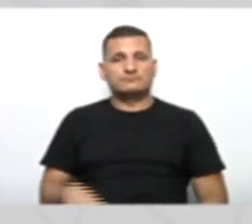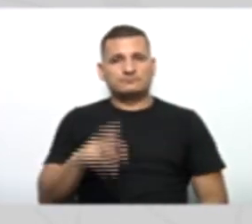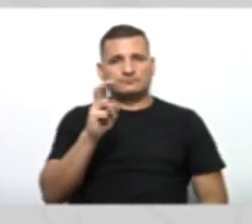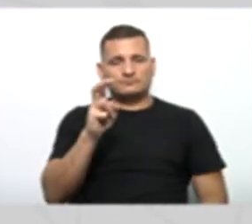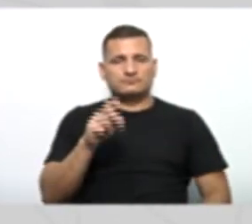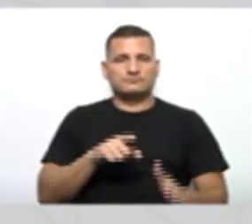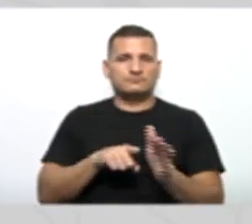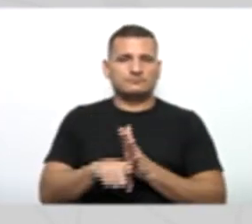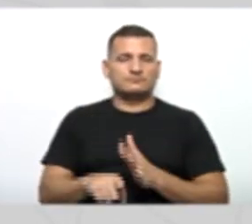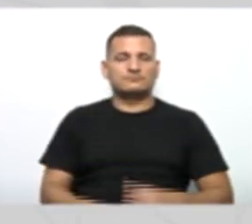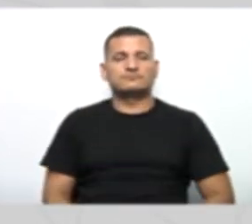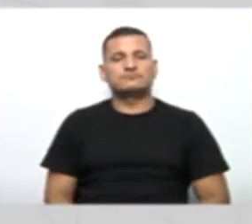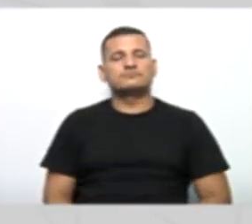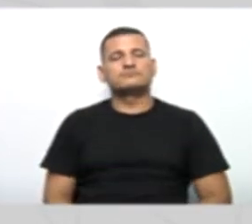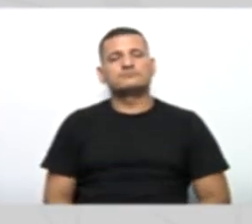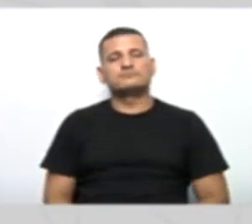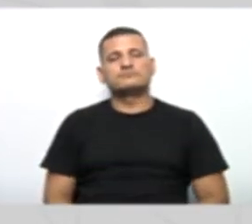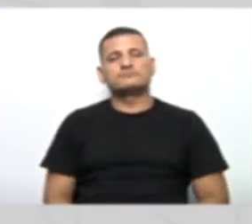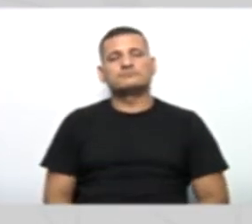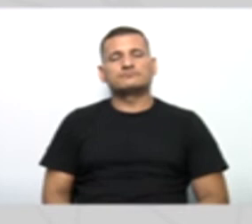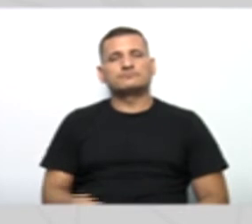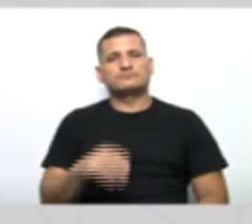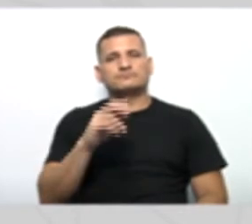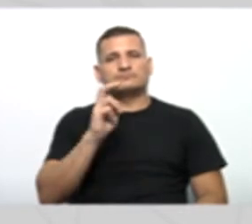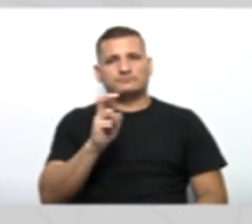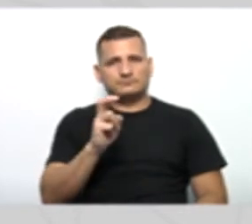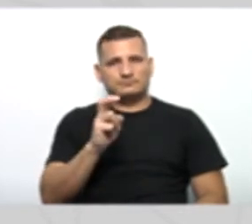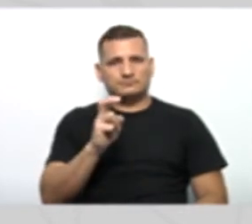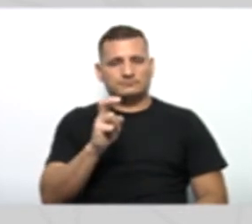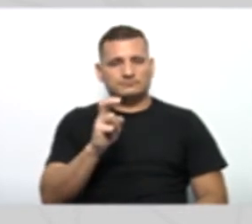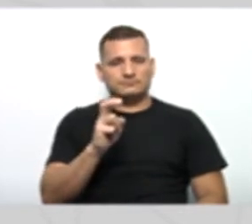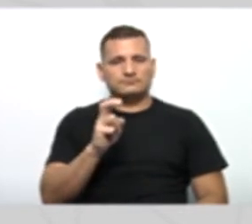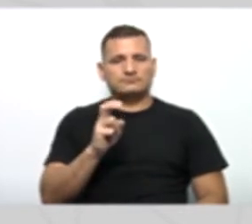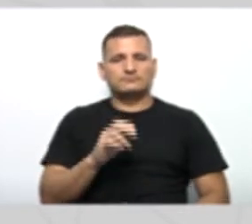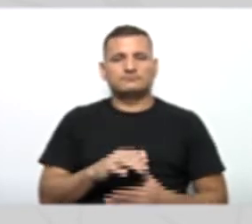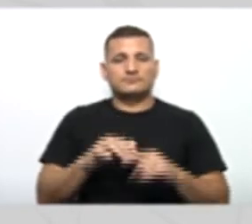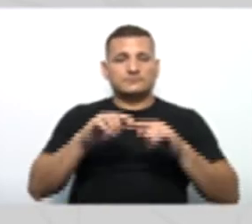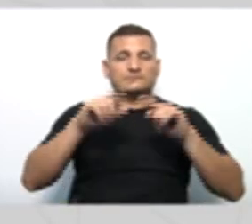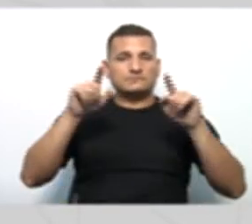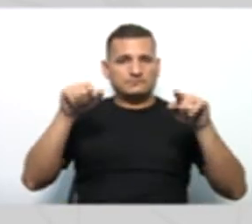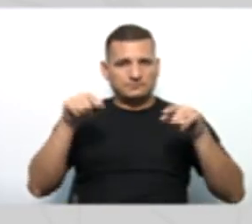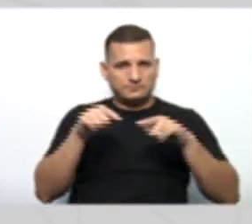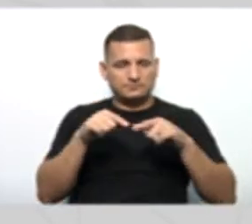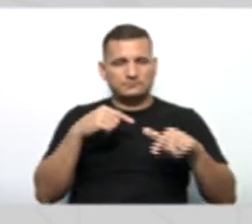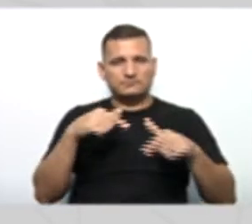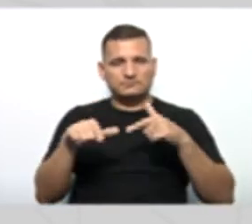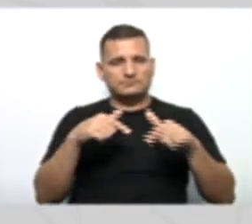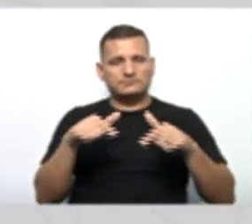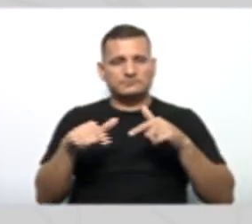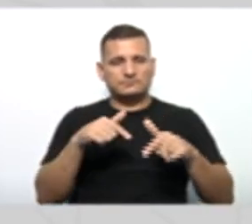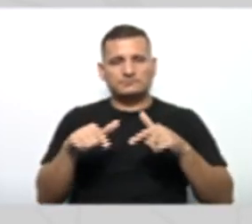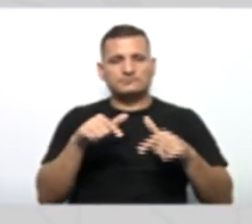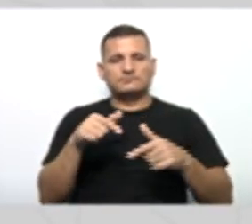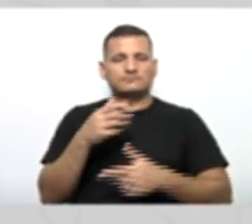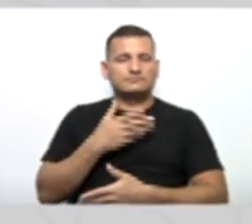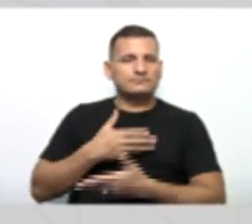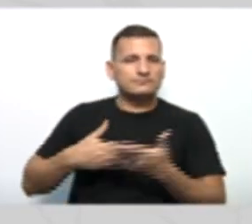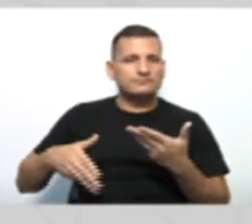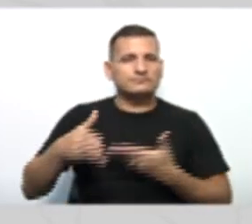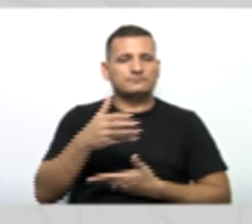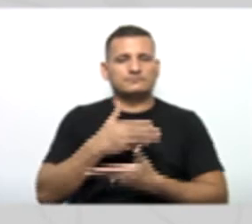5 a nossa última questão a questão cinco vai dizer o servidor que trabalha em harmonia